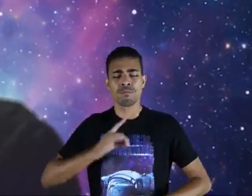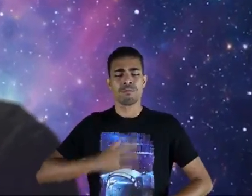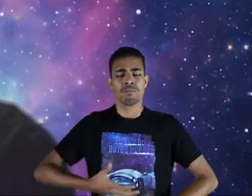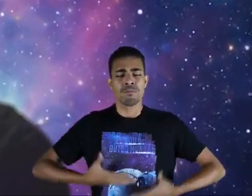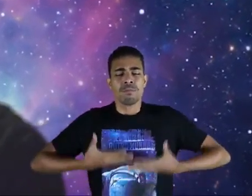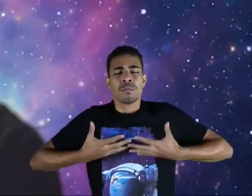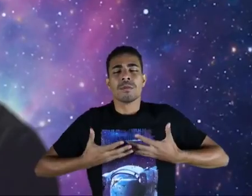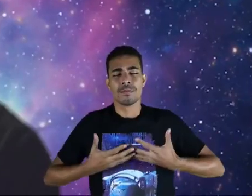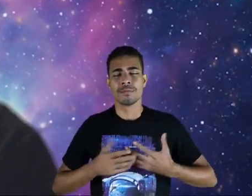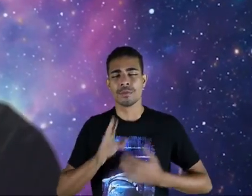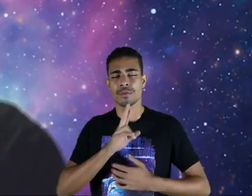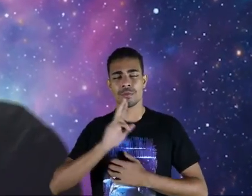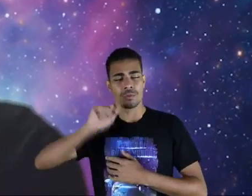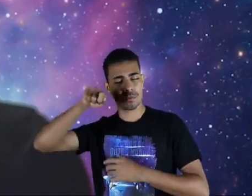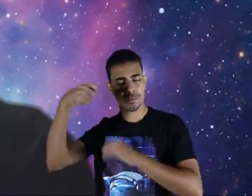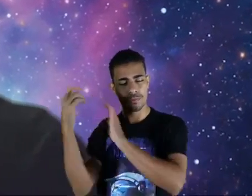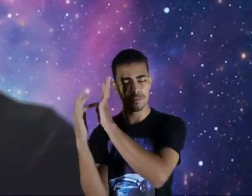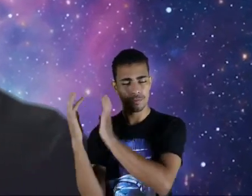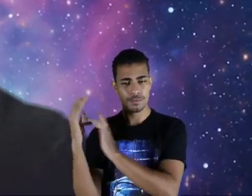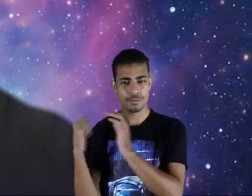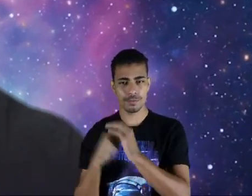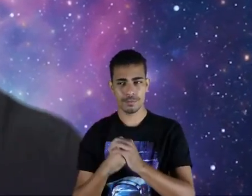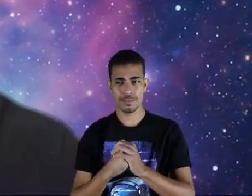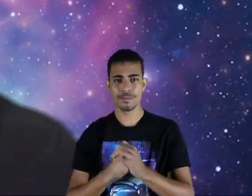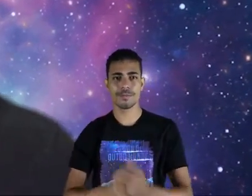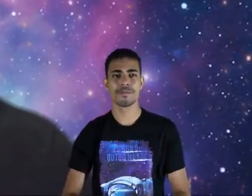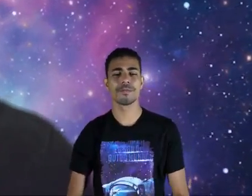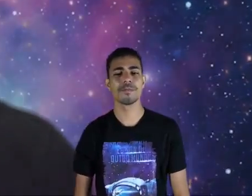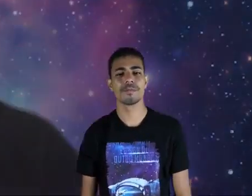te agradeço. Em nome de Jesus, amém.